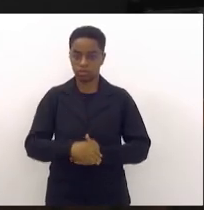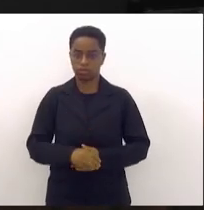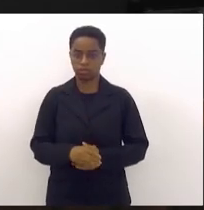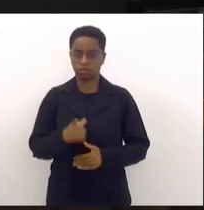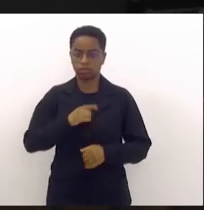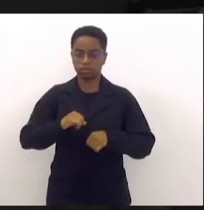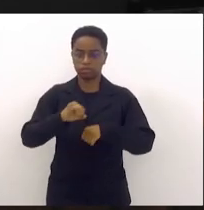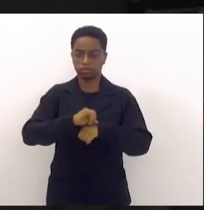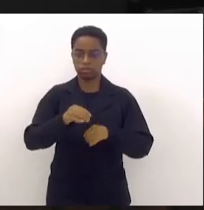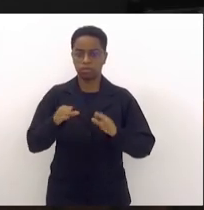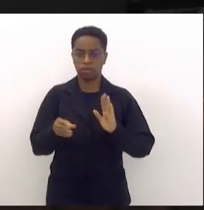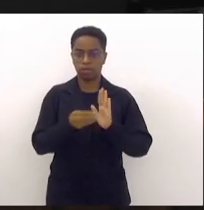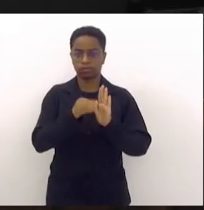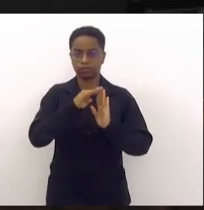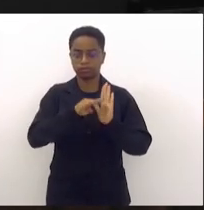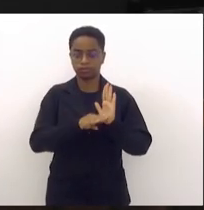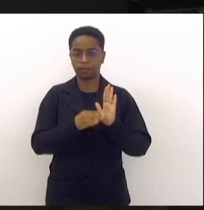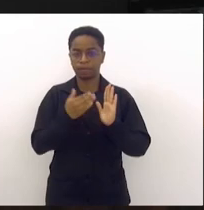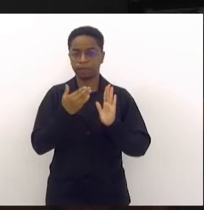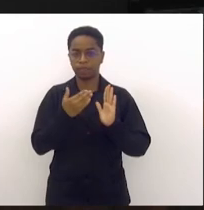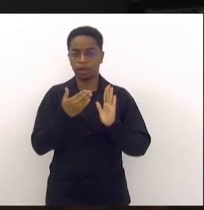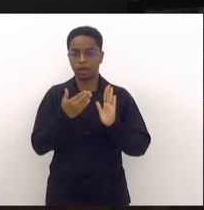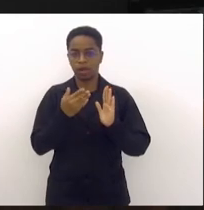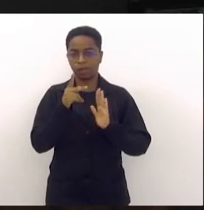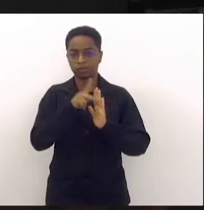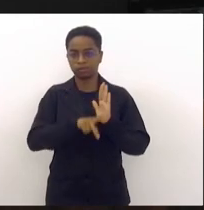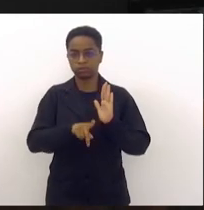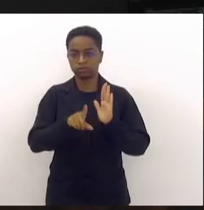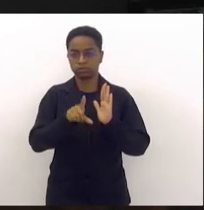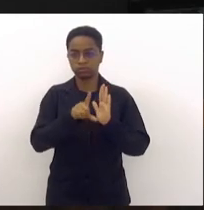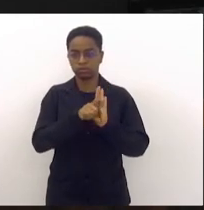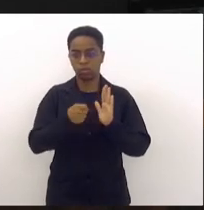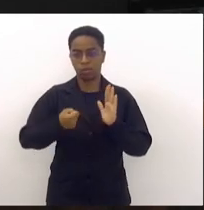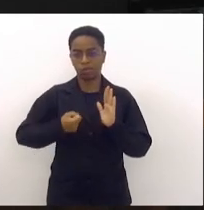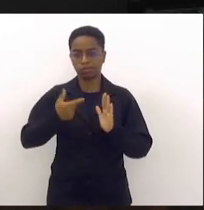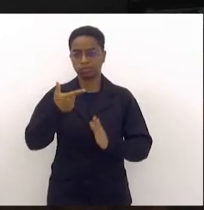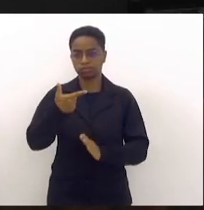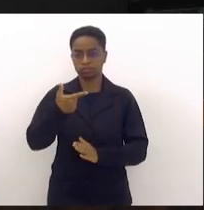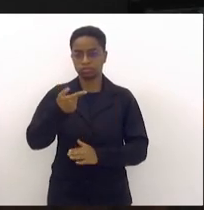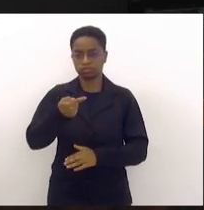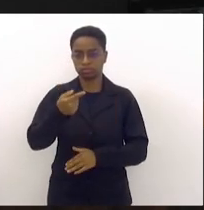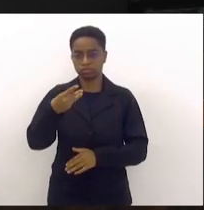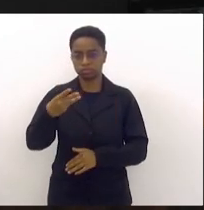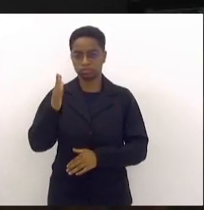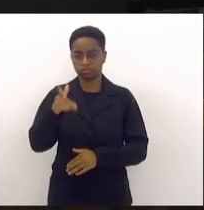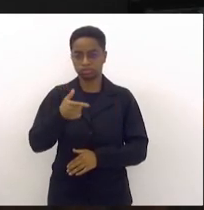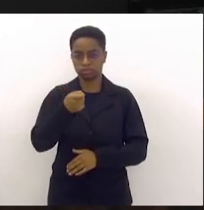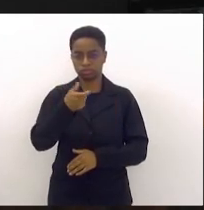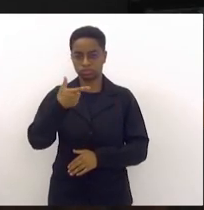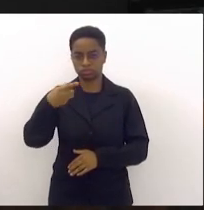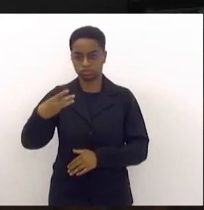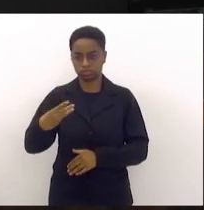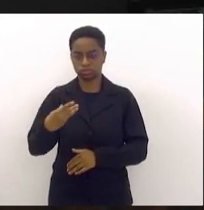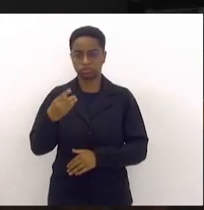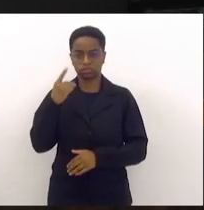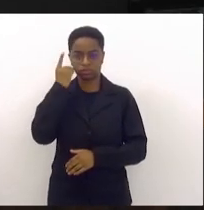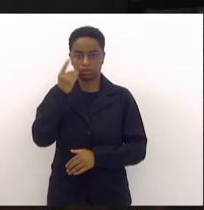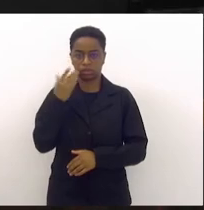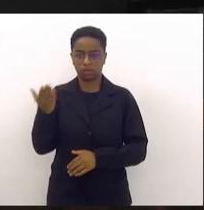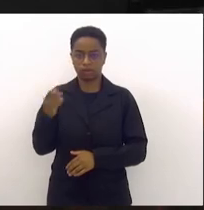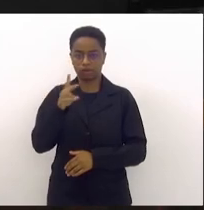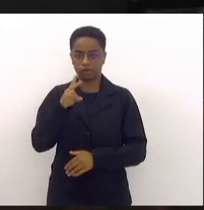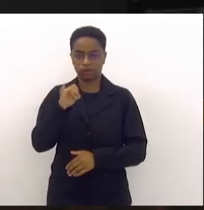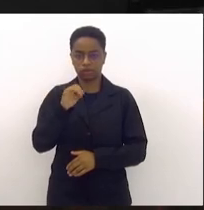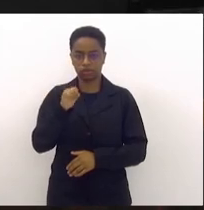mesa requerimento de inclusão na ordem do dia do projeto número 273/2023 do deputado